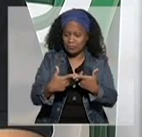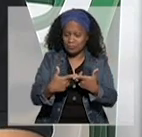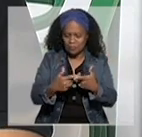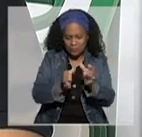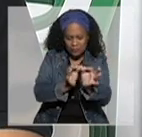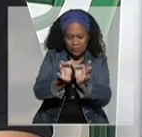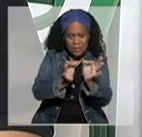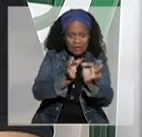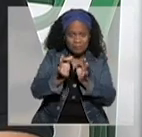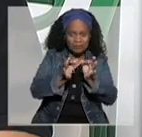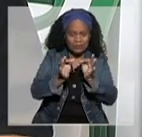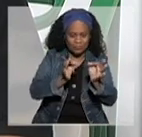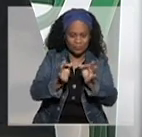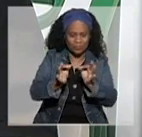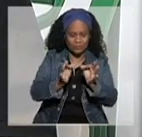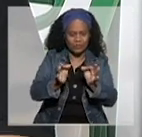totalmente